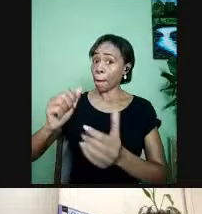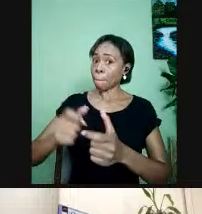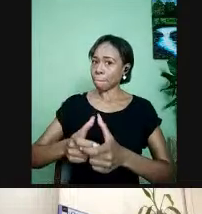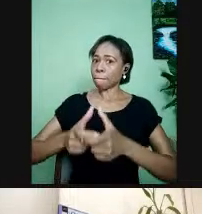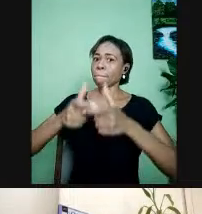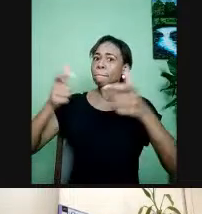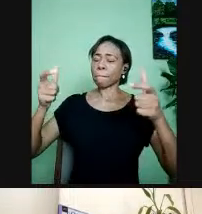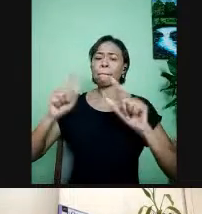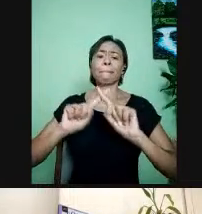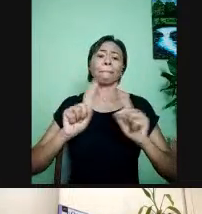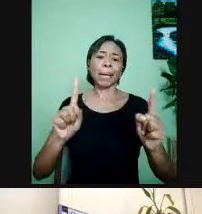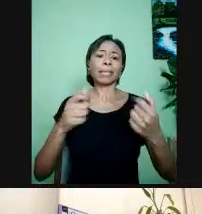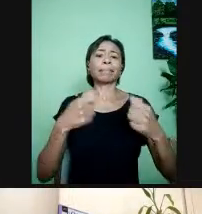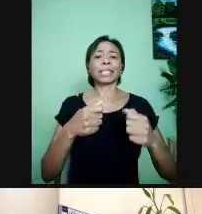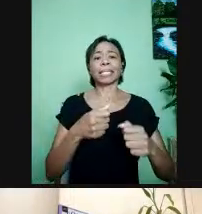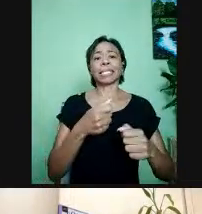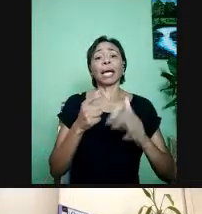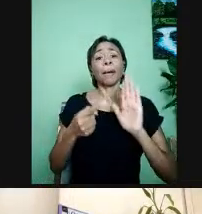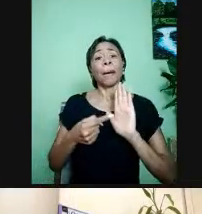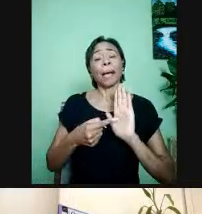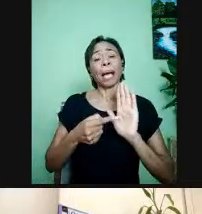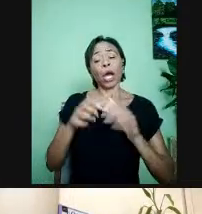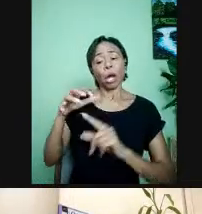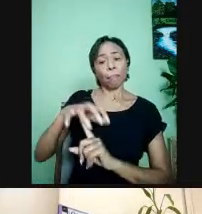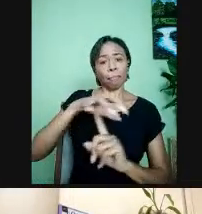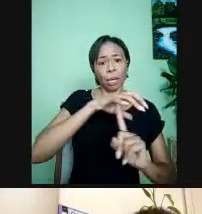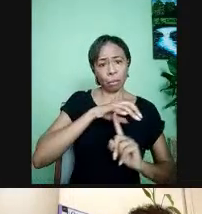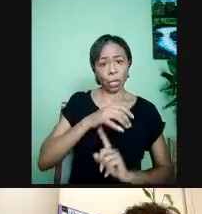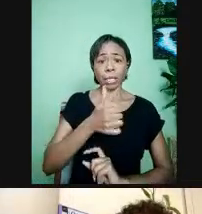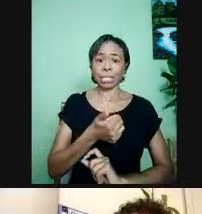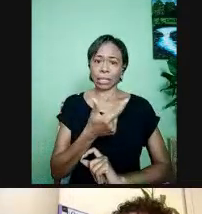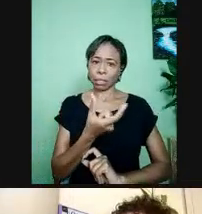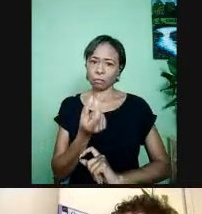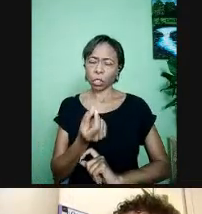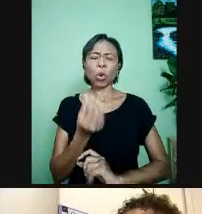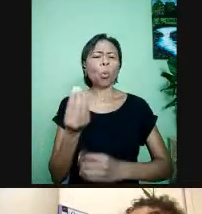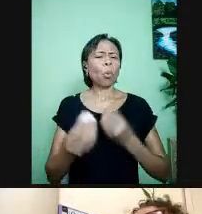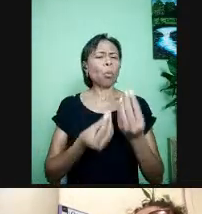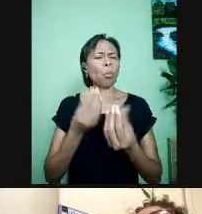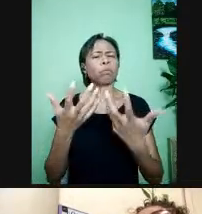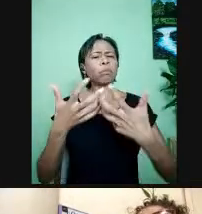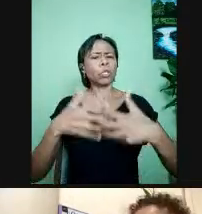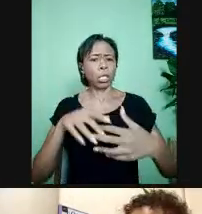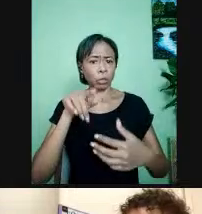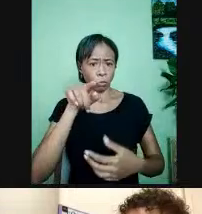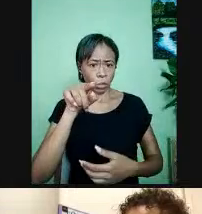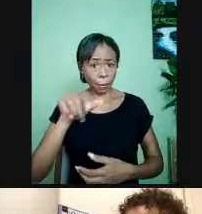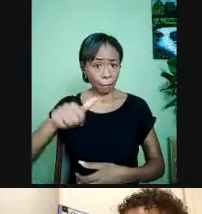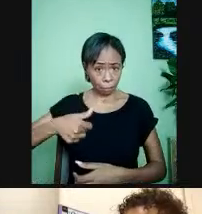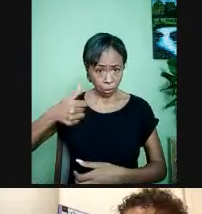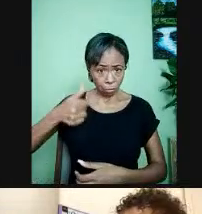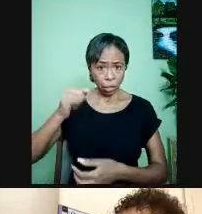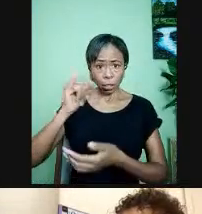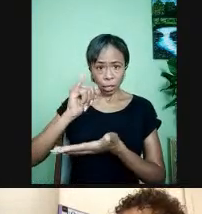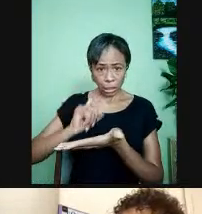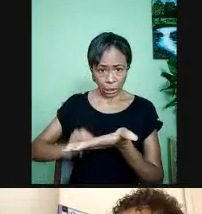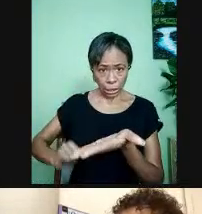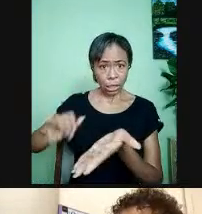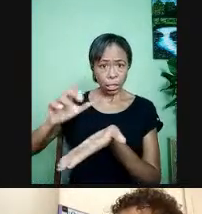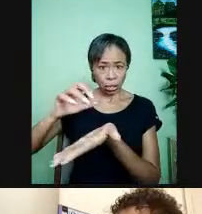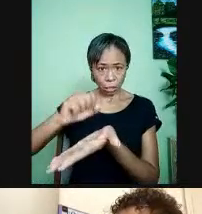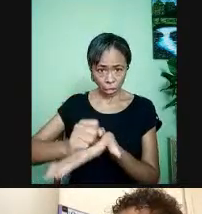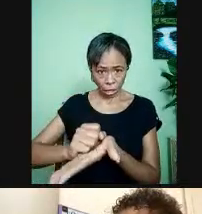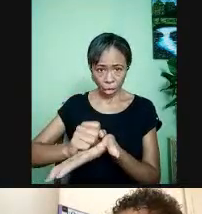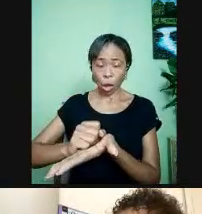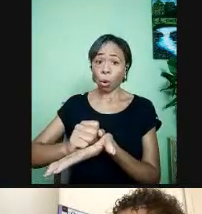o número de 120 expositores. E como que funciona? Você faz ali a sua pré-inscrição, você passando por